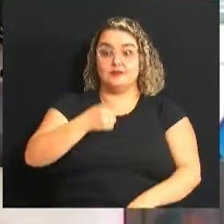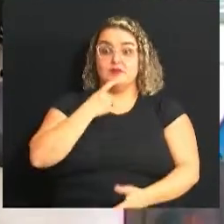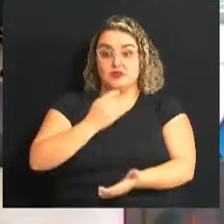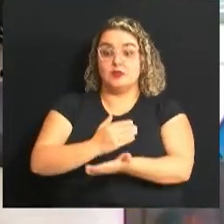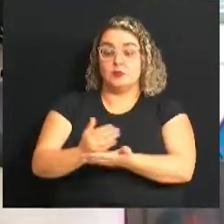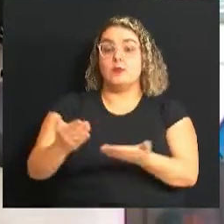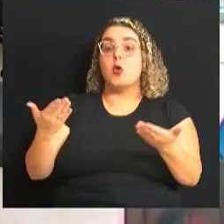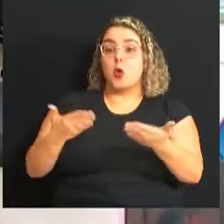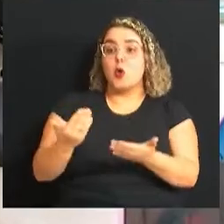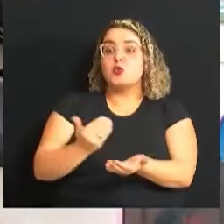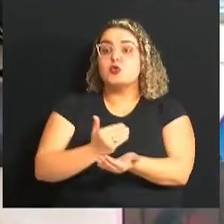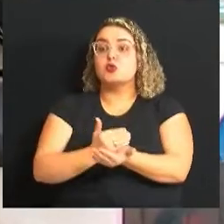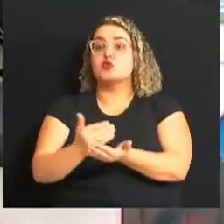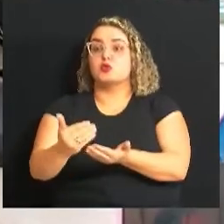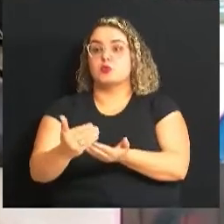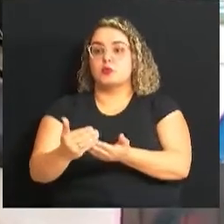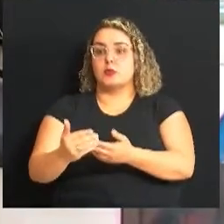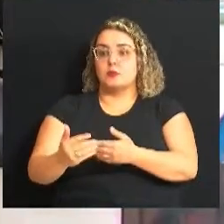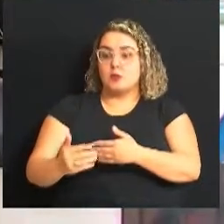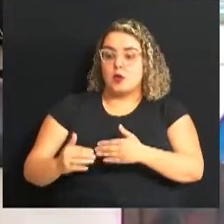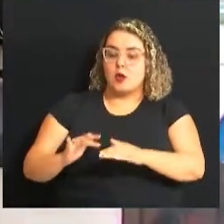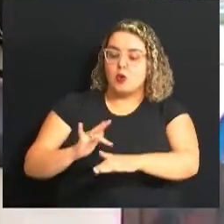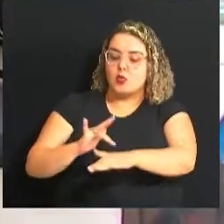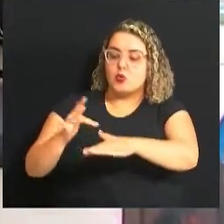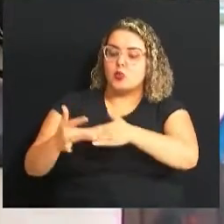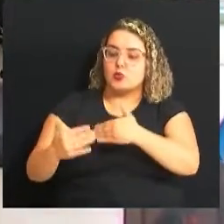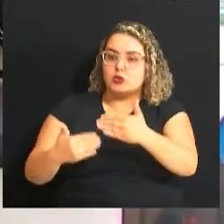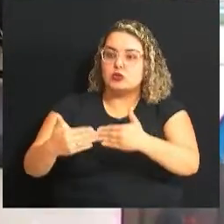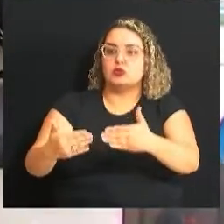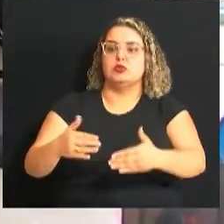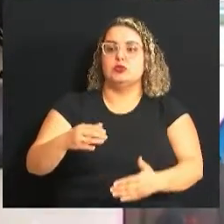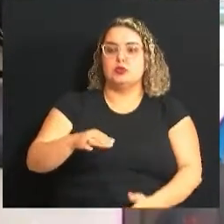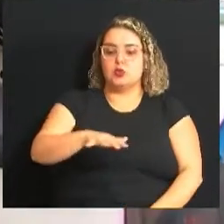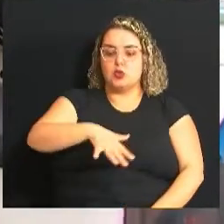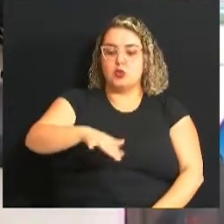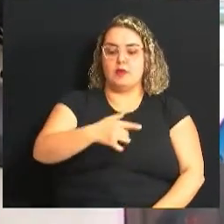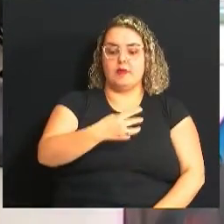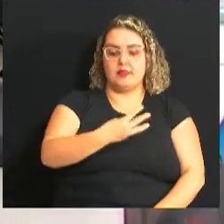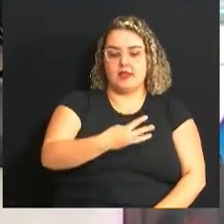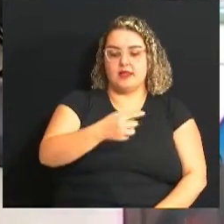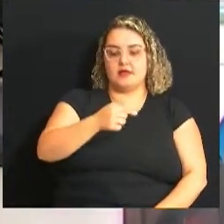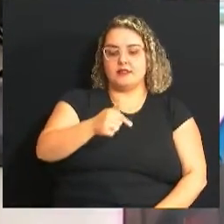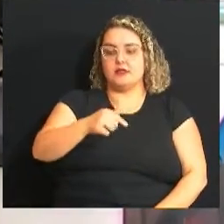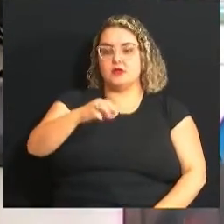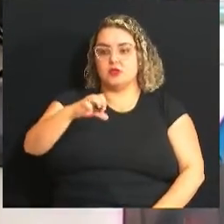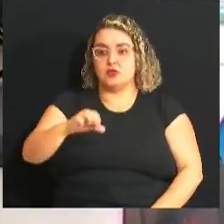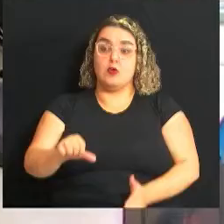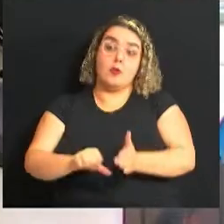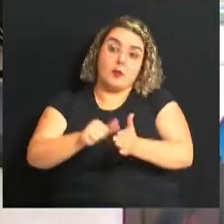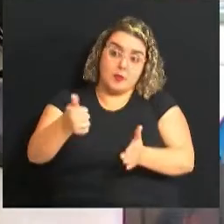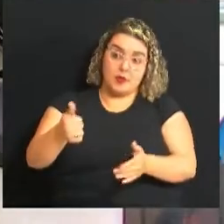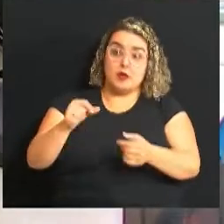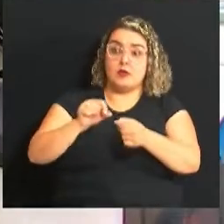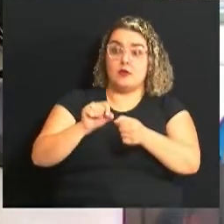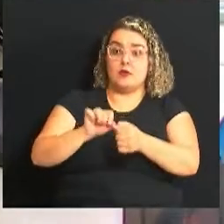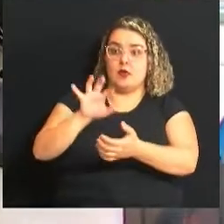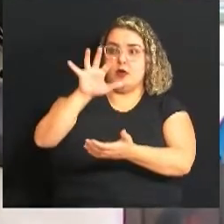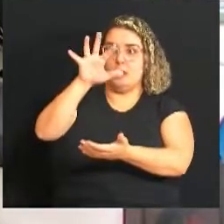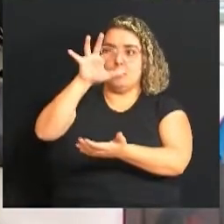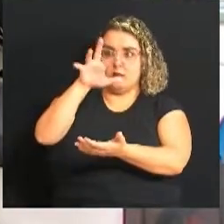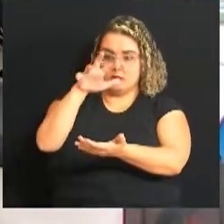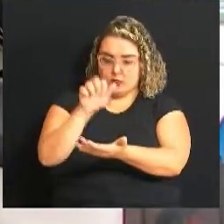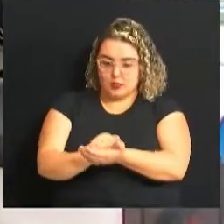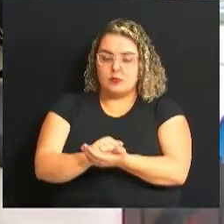Hoje nós iniciamos a geração de mídias da Zona 379. Primeiramente, a gente faz um download dos dados